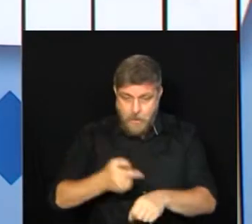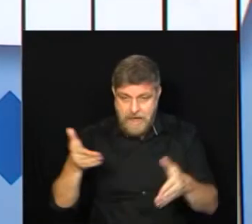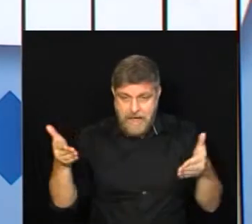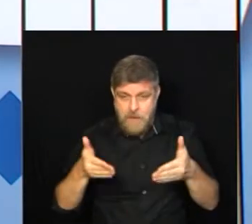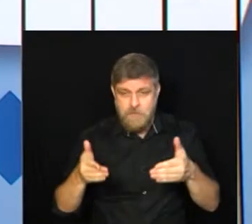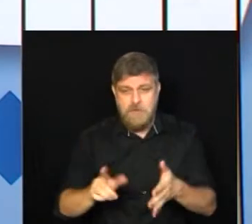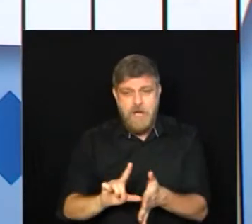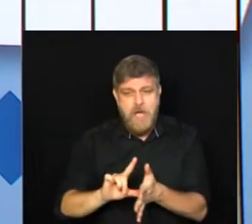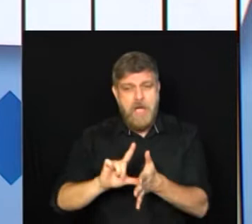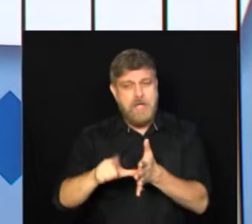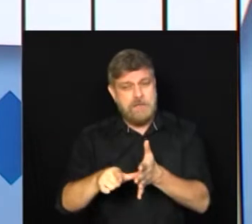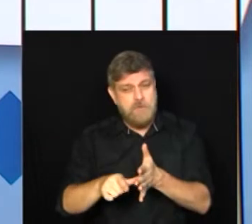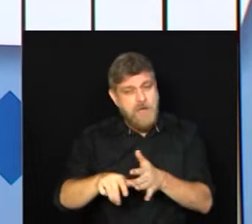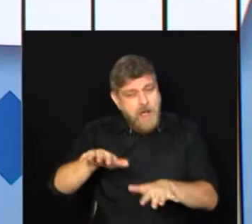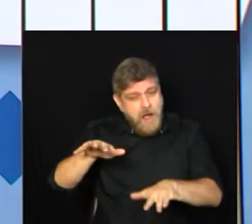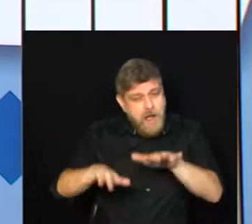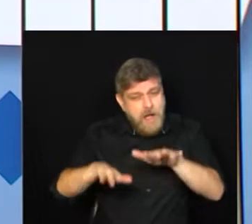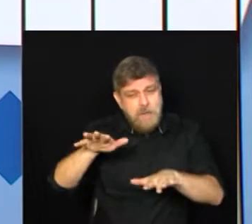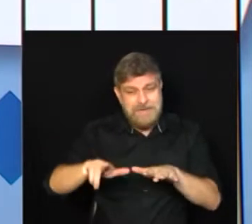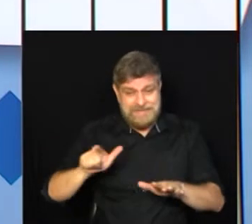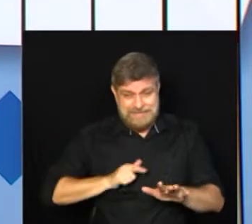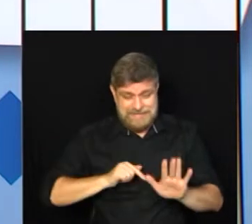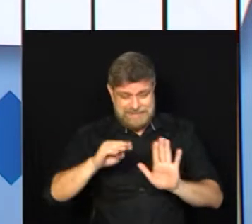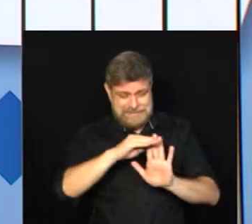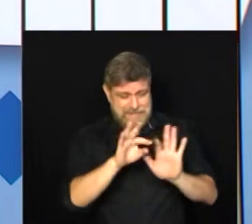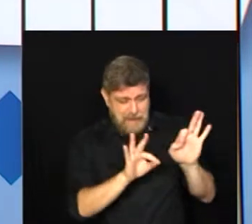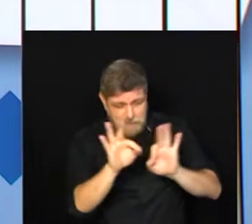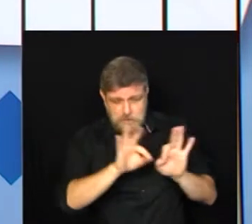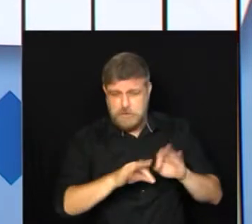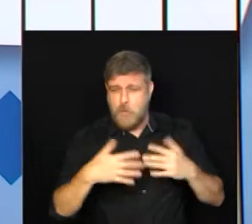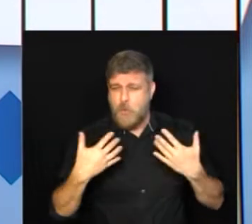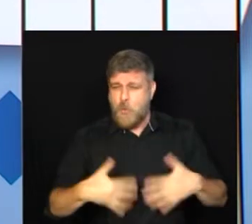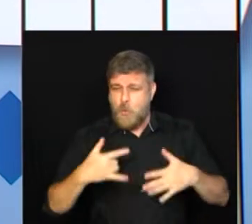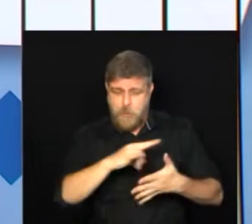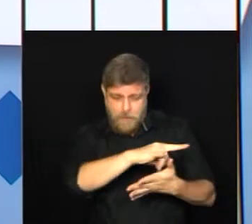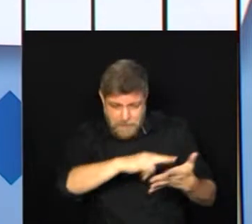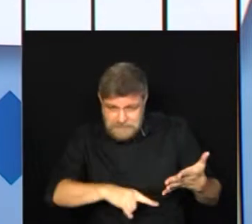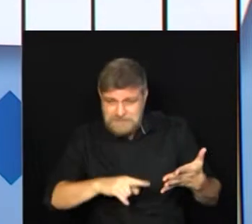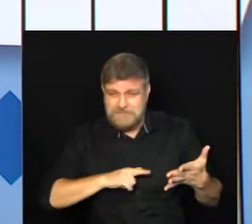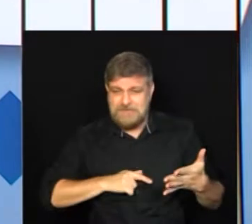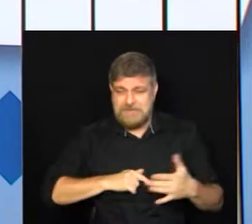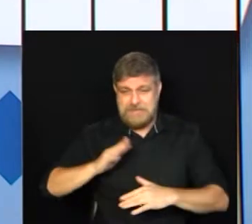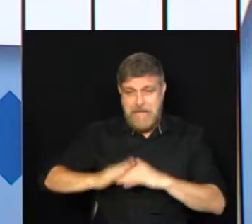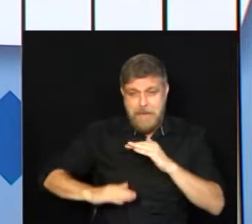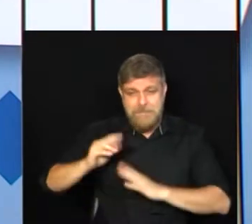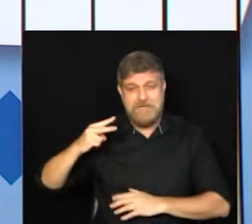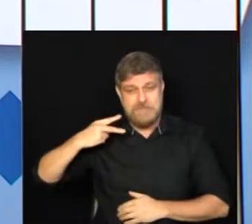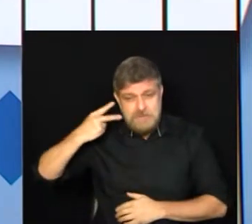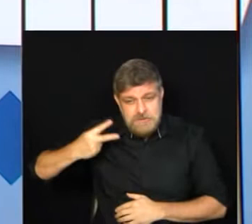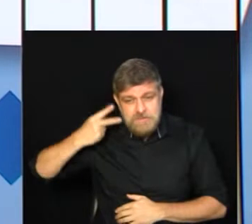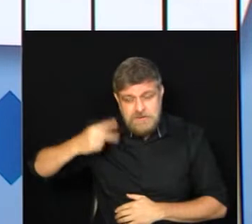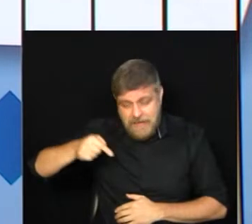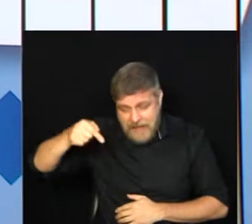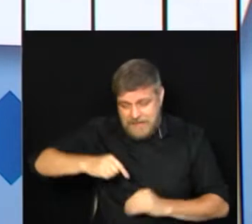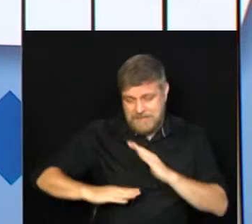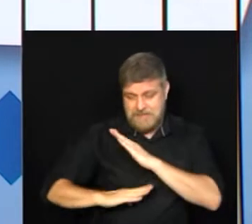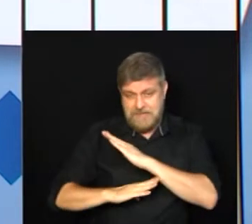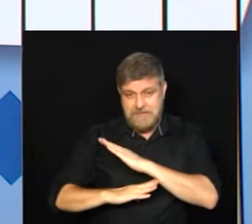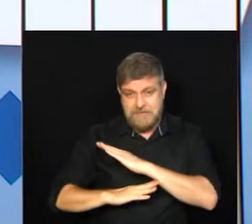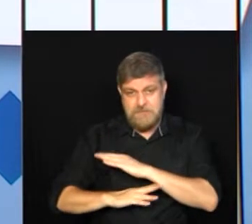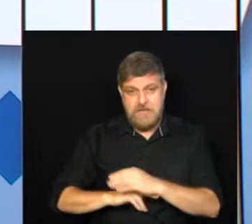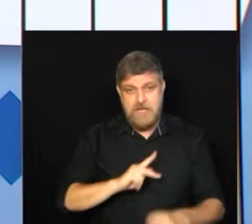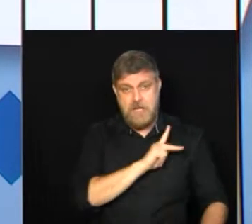porque dependendo da demanda também de projetos e de atividades aqui da Câmara Municipal, a presidência